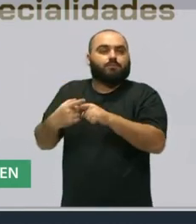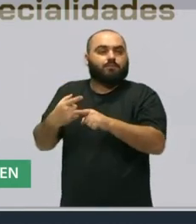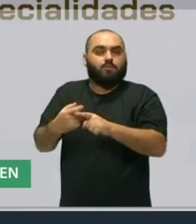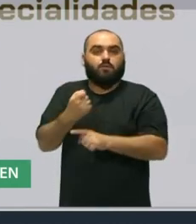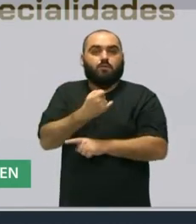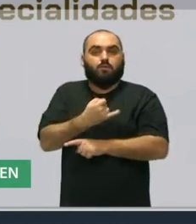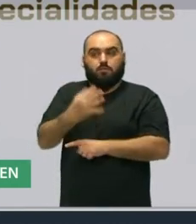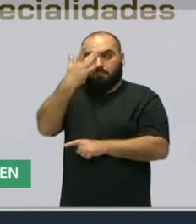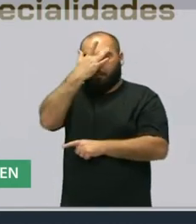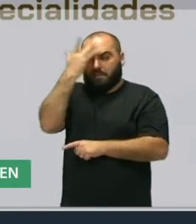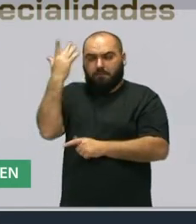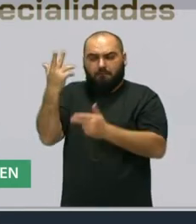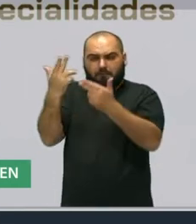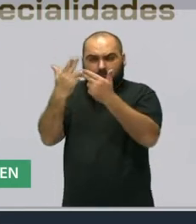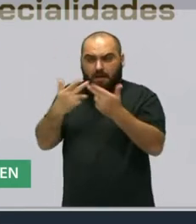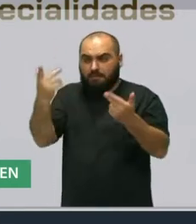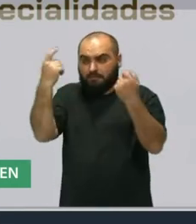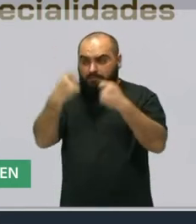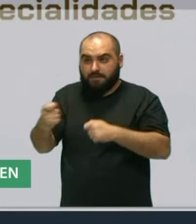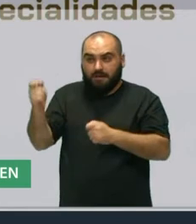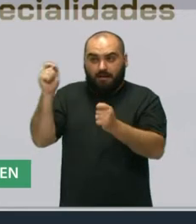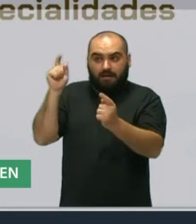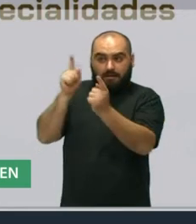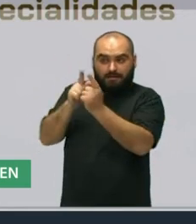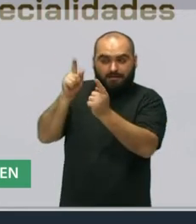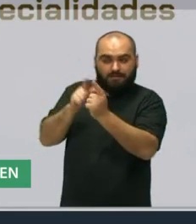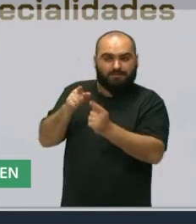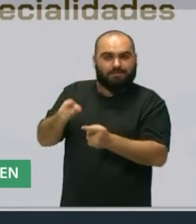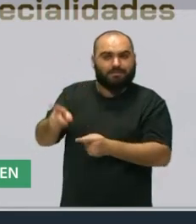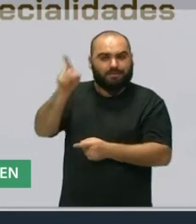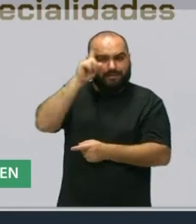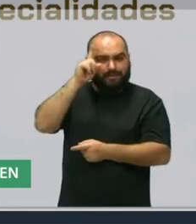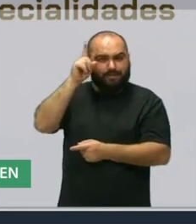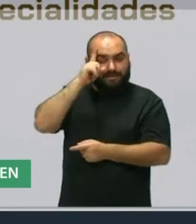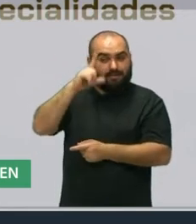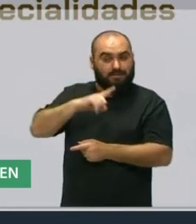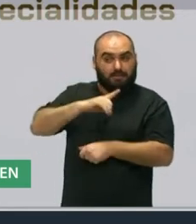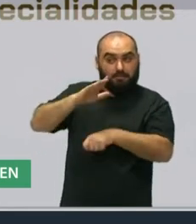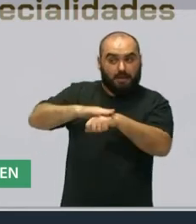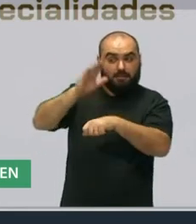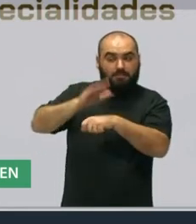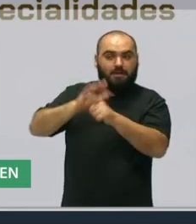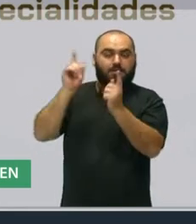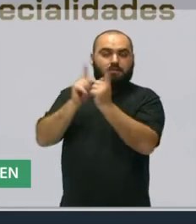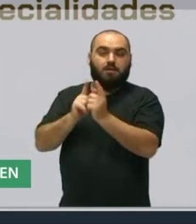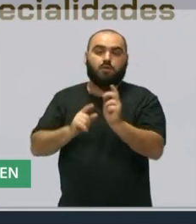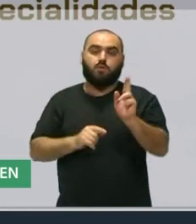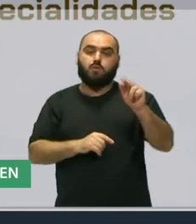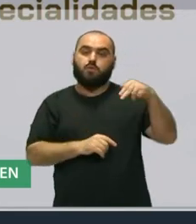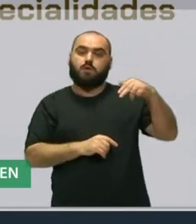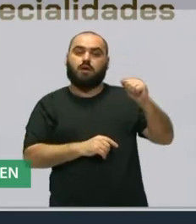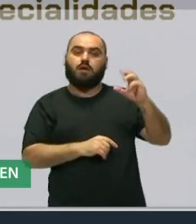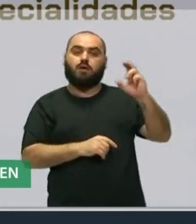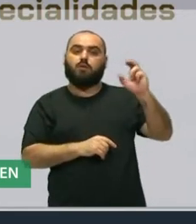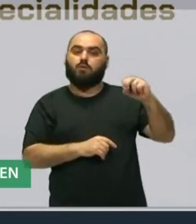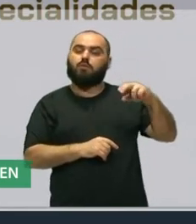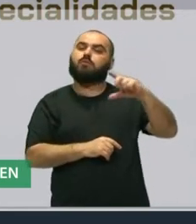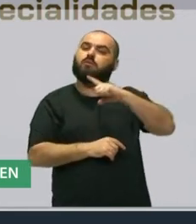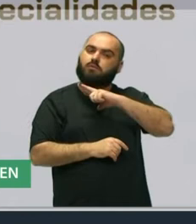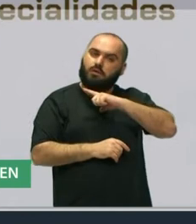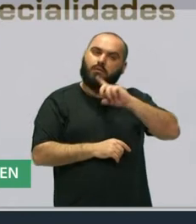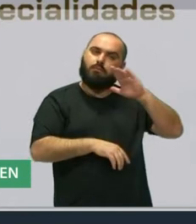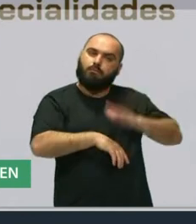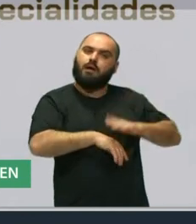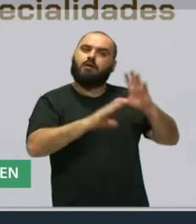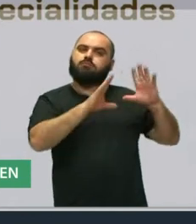de pacientes que precisam desse atendimento e que aumenta cada dia mais. A UNACOM é um ambiente bem maior, que tem mais conforto, muito